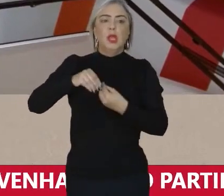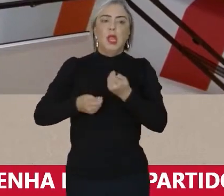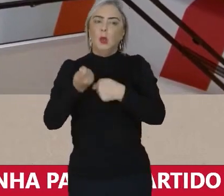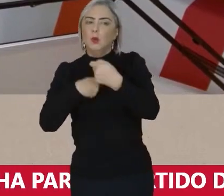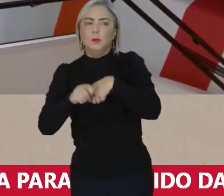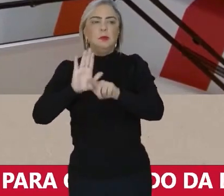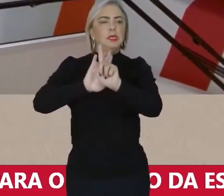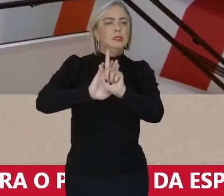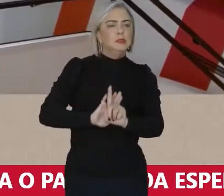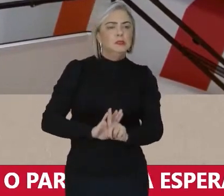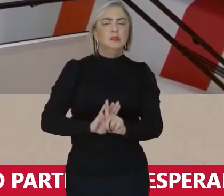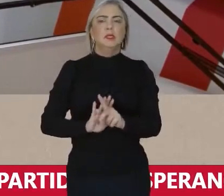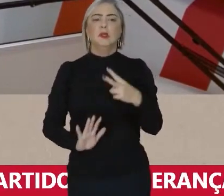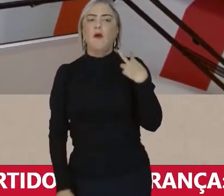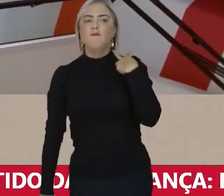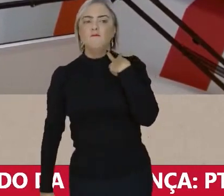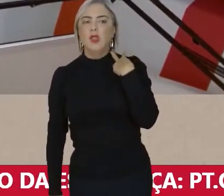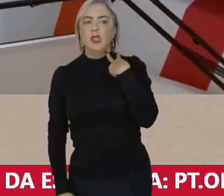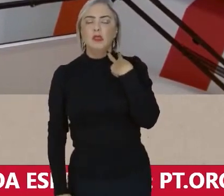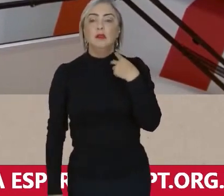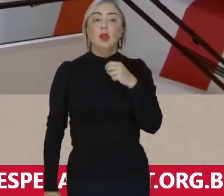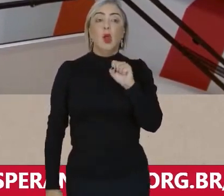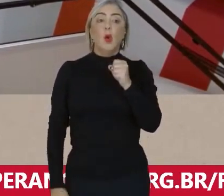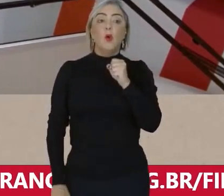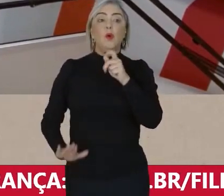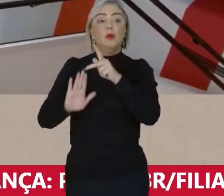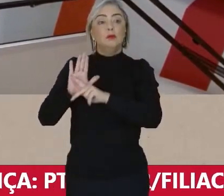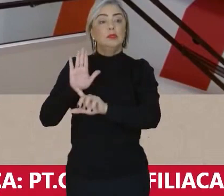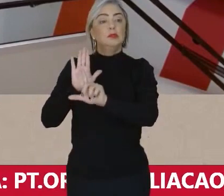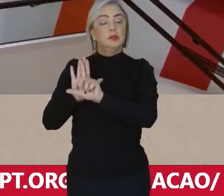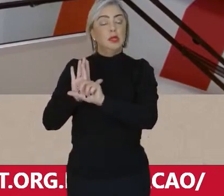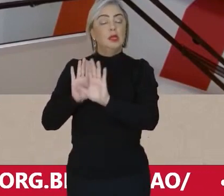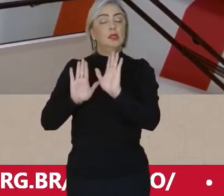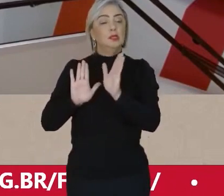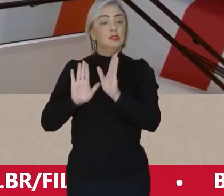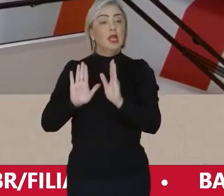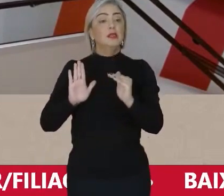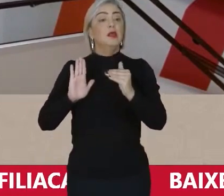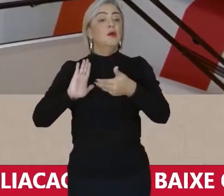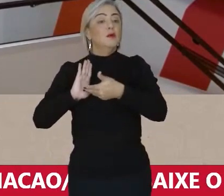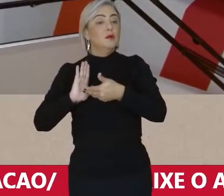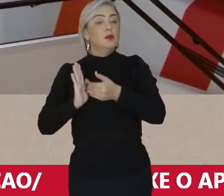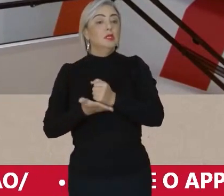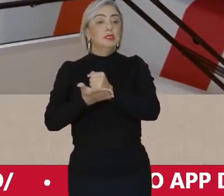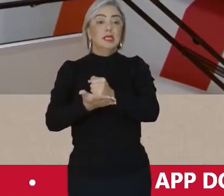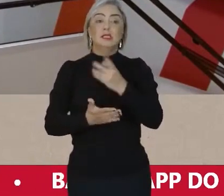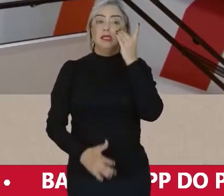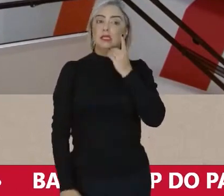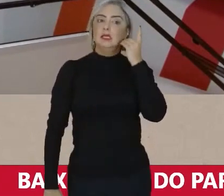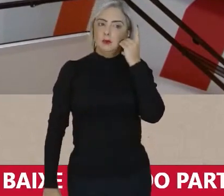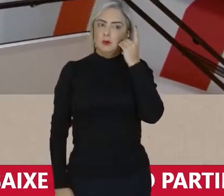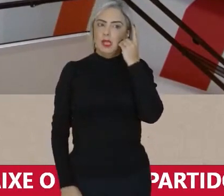economistas, gestores, vítimas, em 8 projetos de lei que já estão tramitando, com apoio de 60 deputados